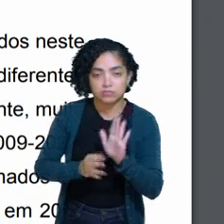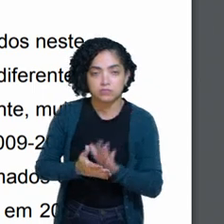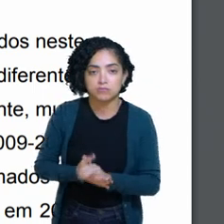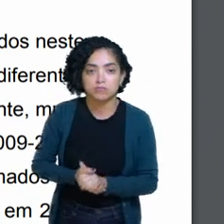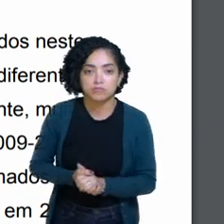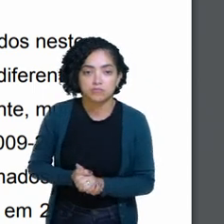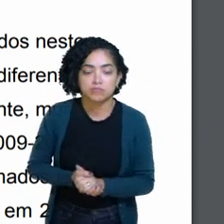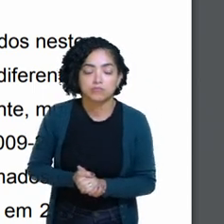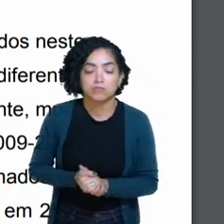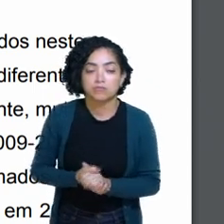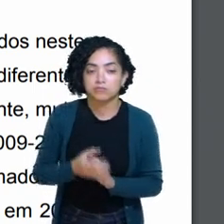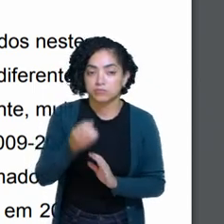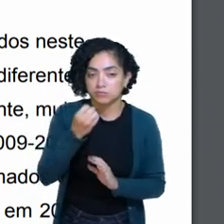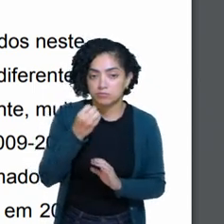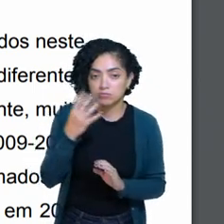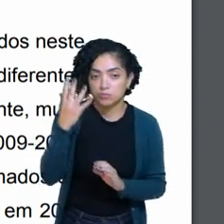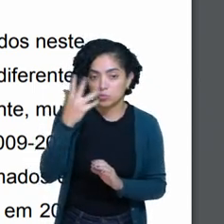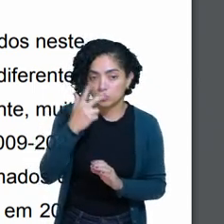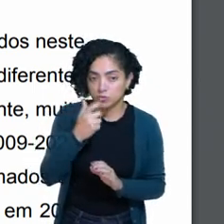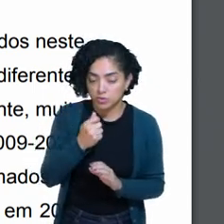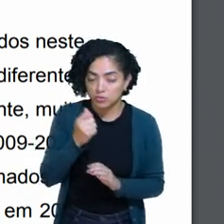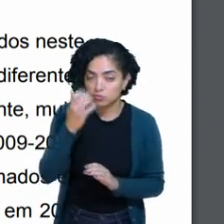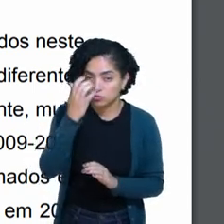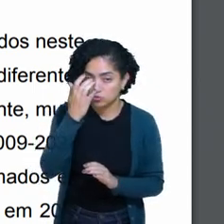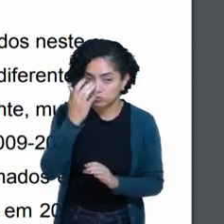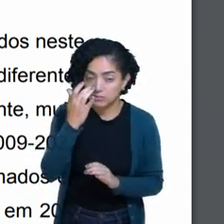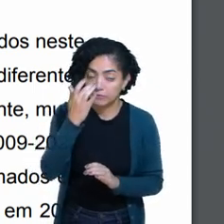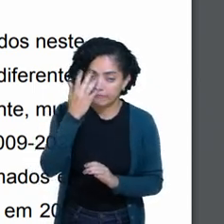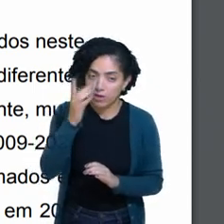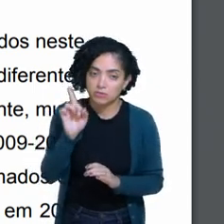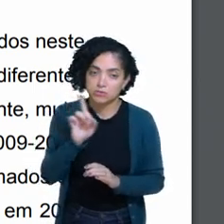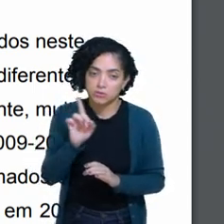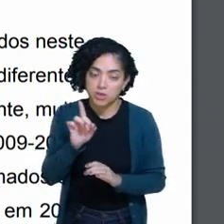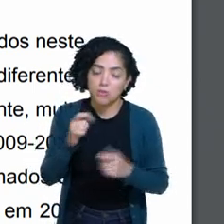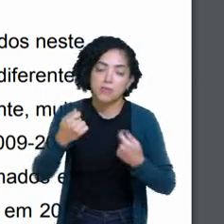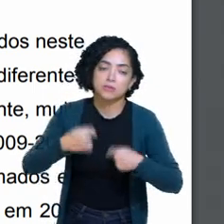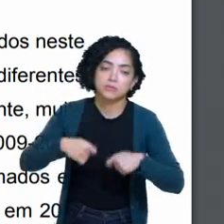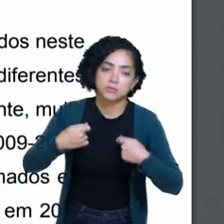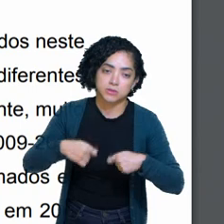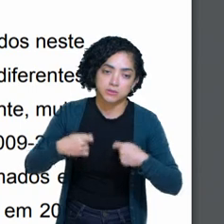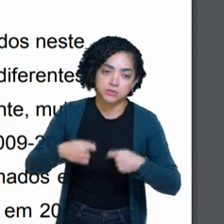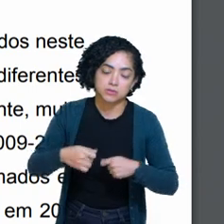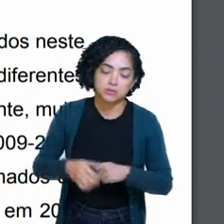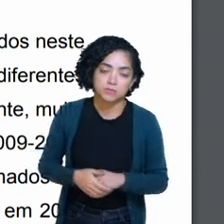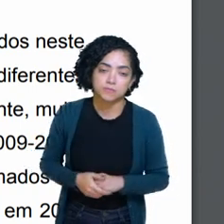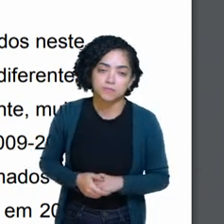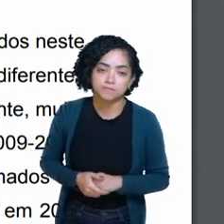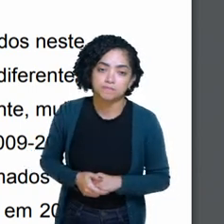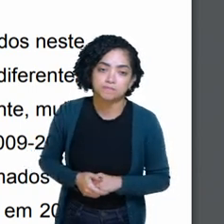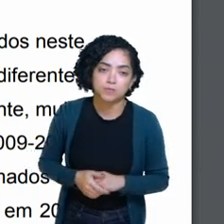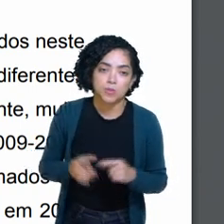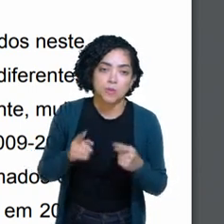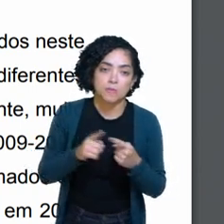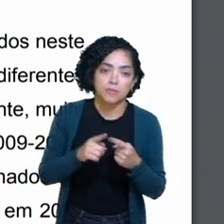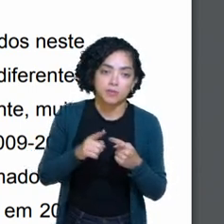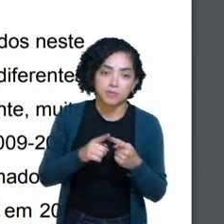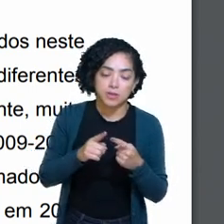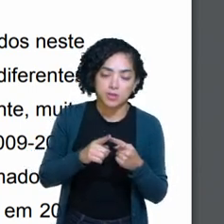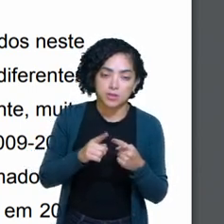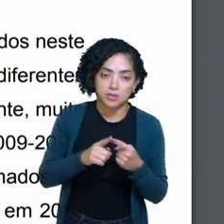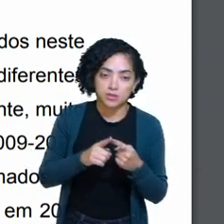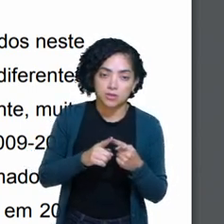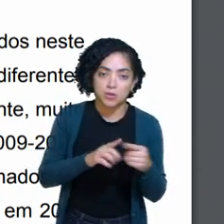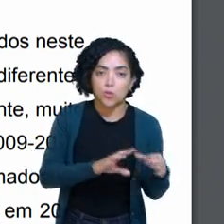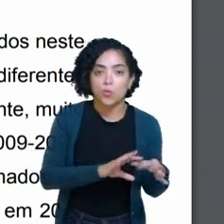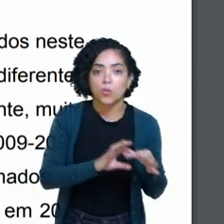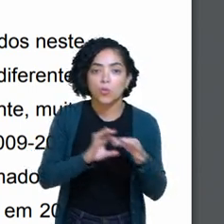bonito também difícil mas necessário de texto coletivo então o primeiro bloco é contextualizando a